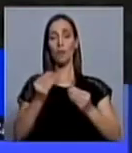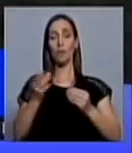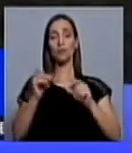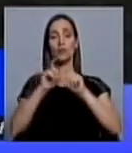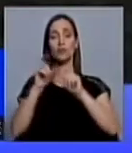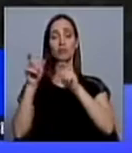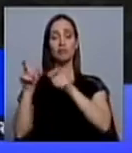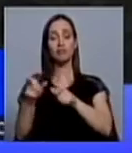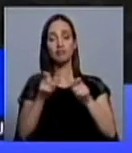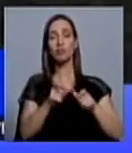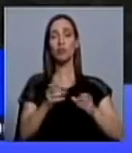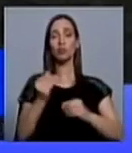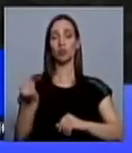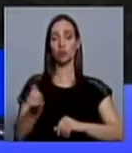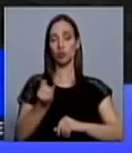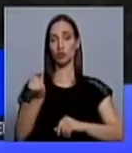várias entidades, entre elas